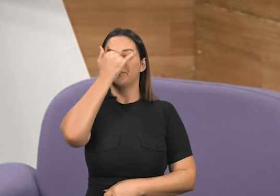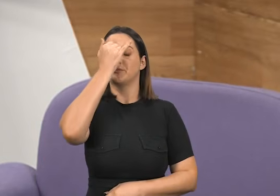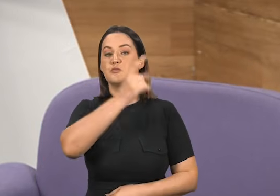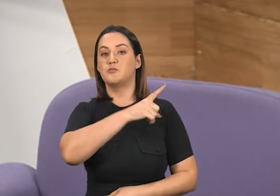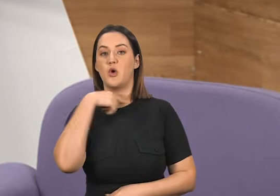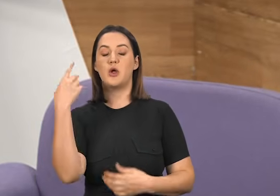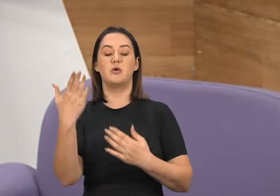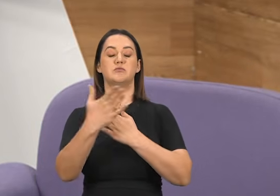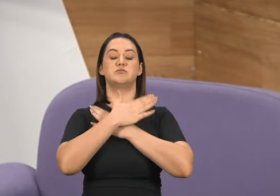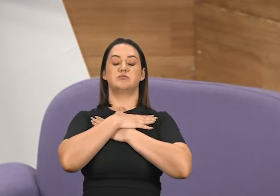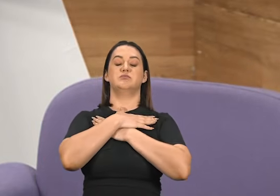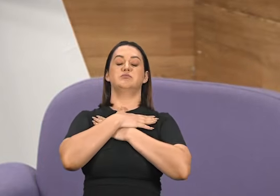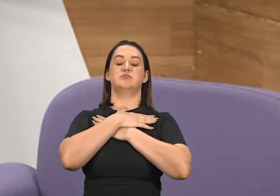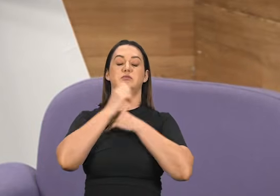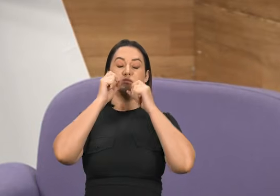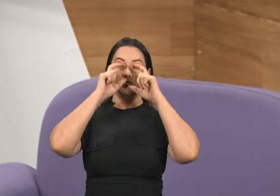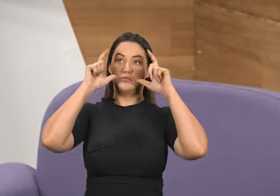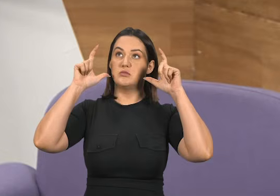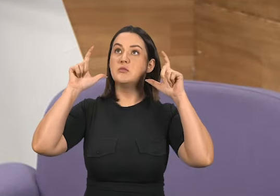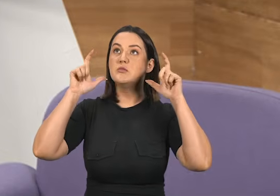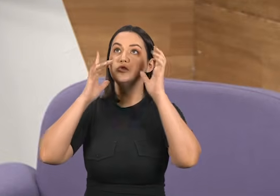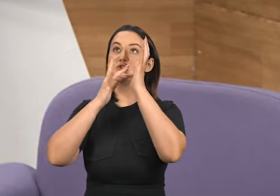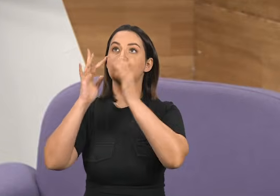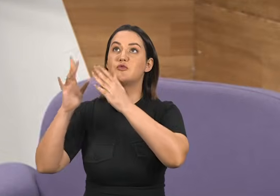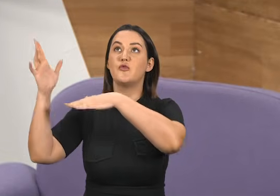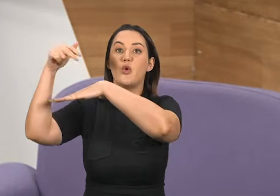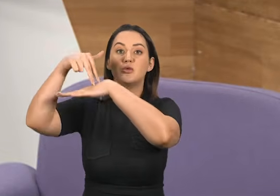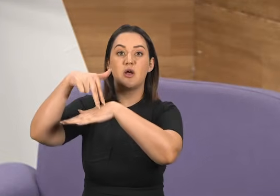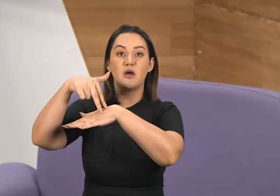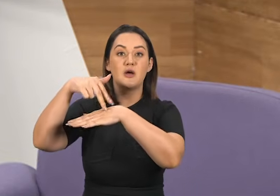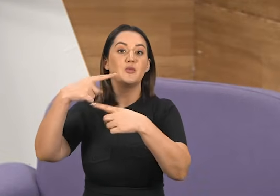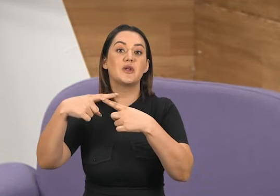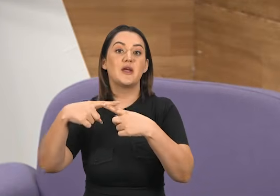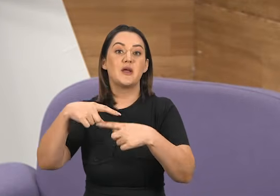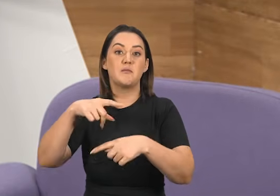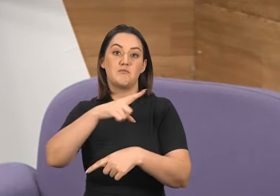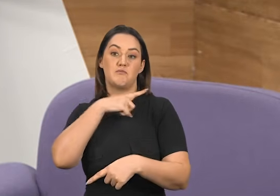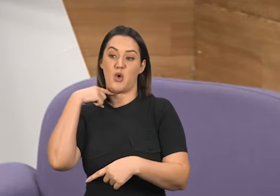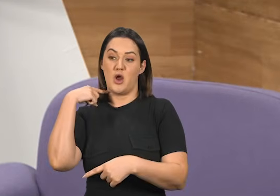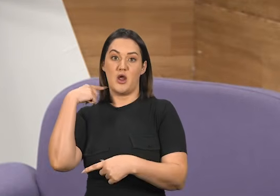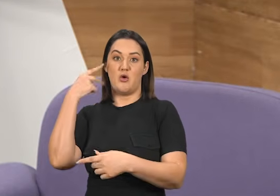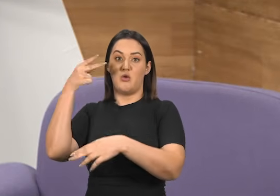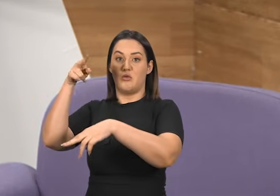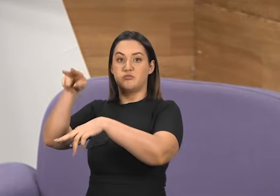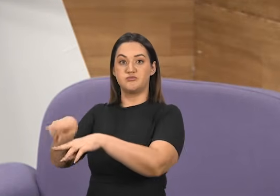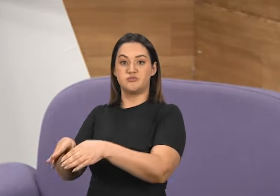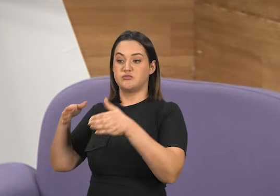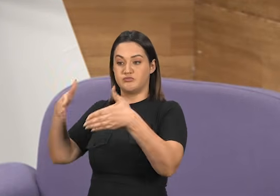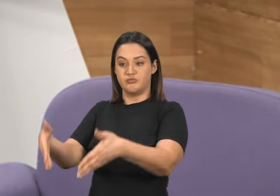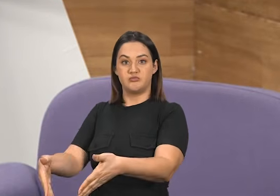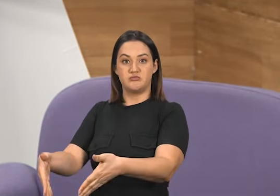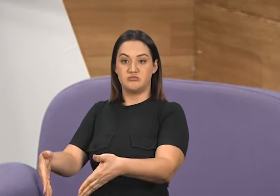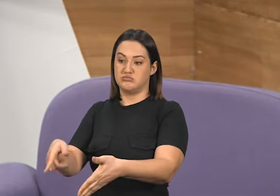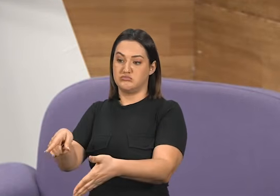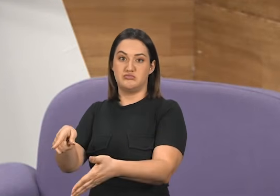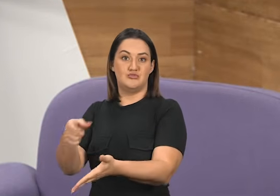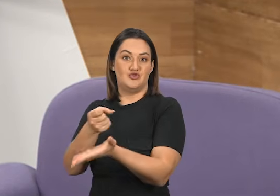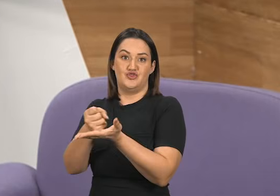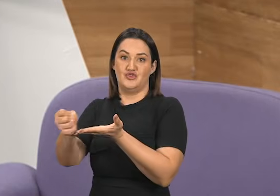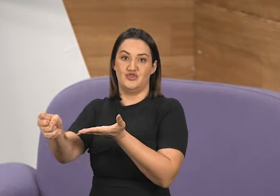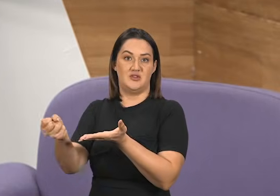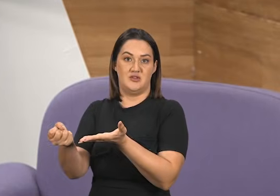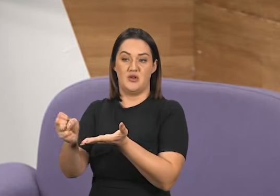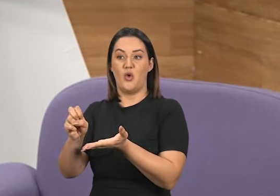morrer, é como se ali Jesus tivesse voltado, porque depois da morte já não tem mais o que fazer. A pessoa morre salva ou